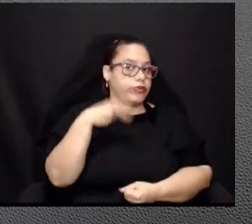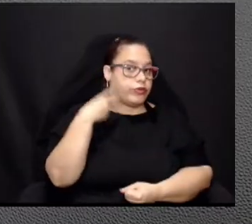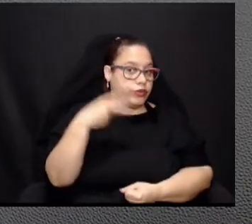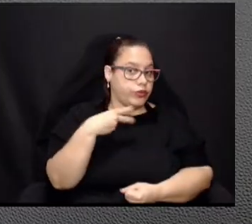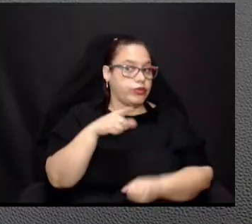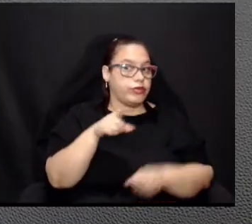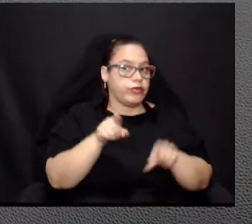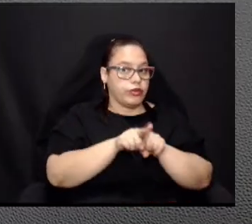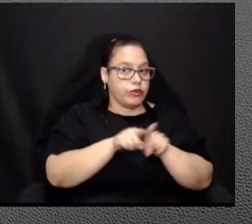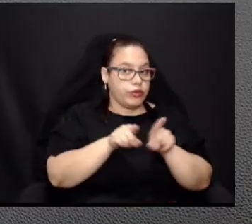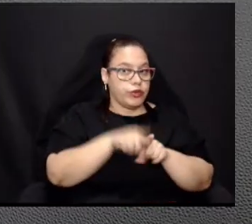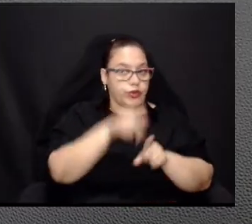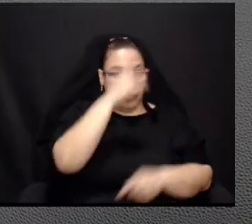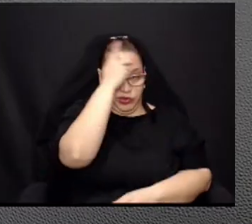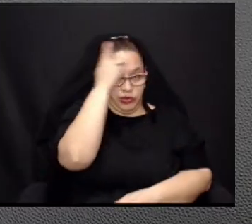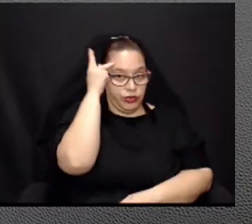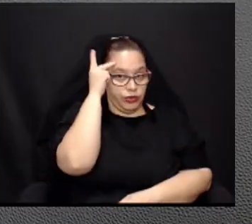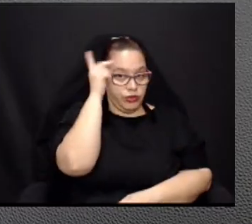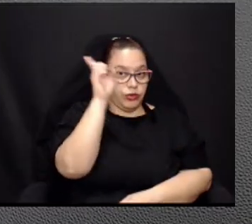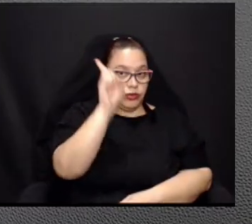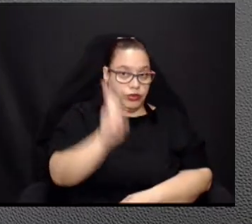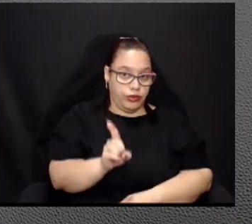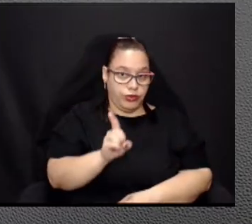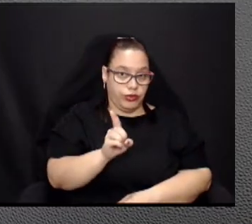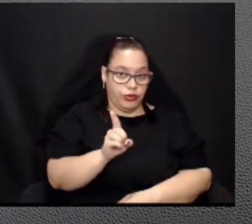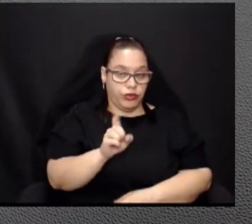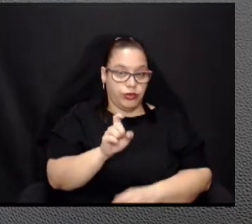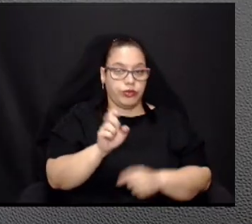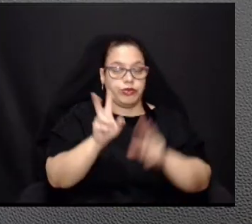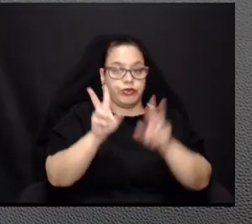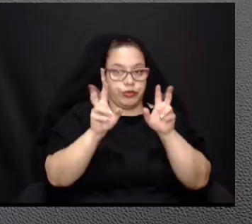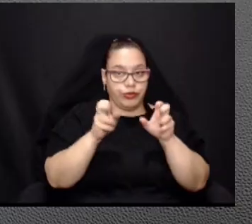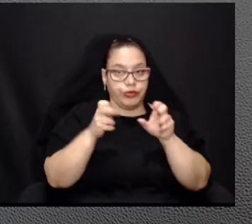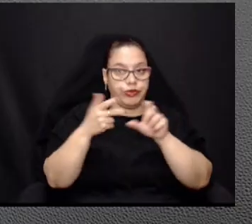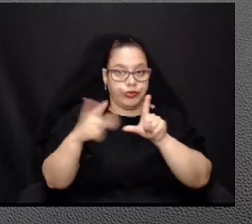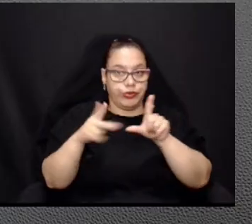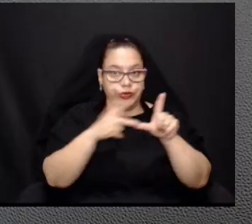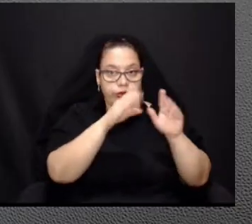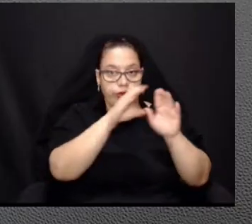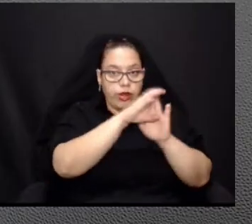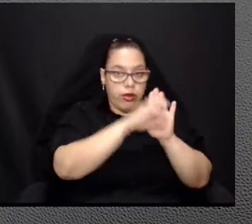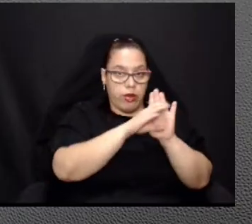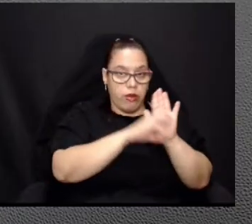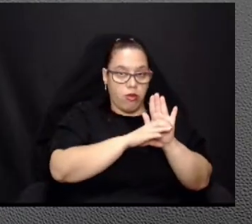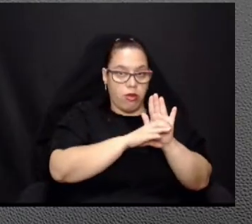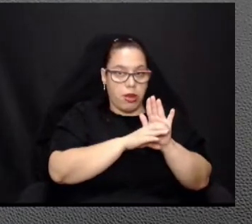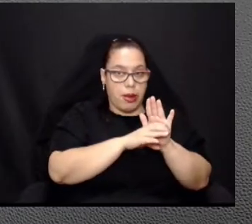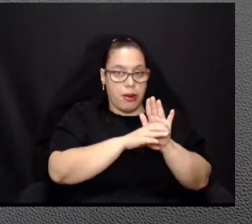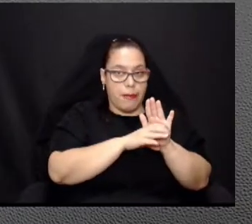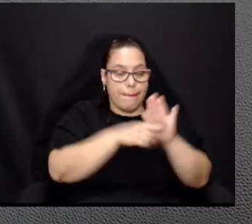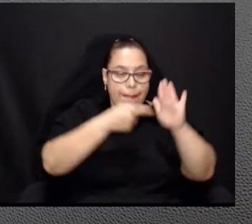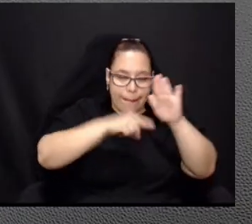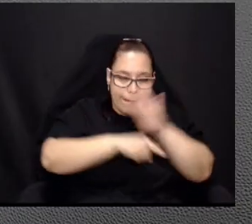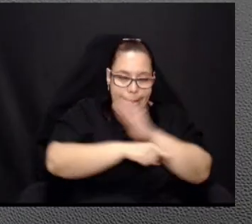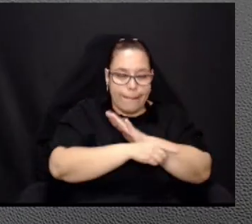pessoal da Diretoria de Assuntos Legislativos, que vai trazer um conteúdo um pouquinho mais denso. Hoje a gente tem uma participação grande